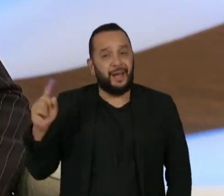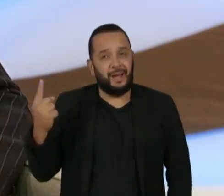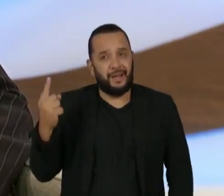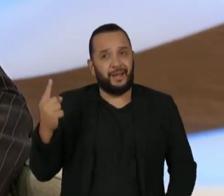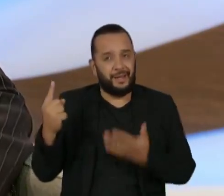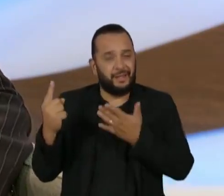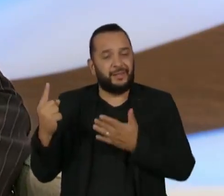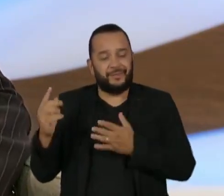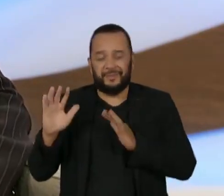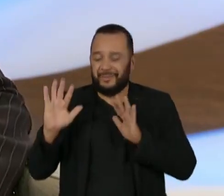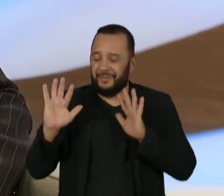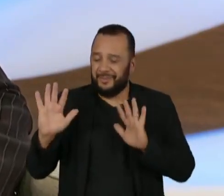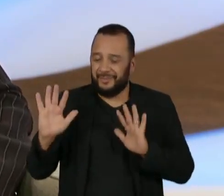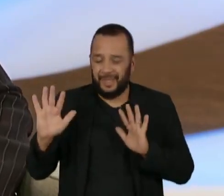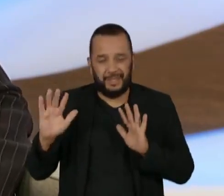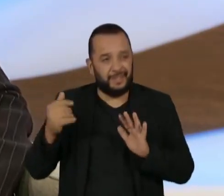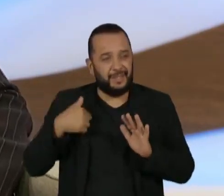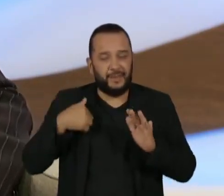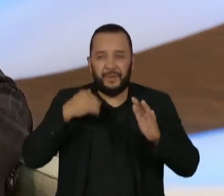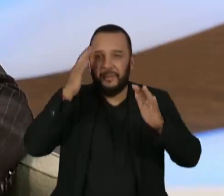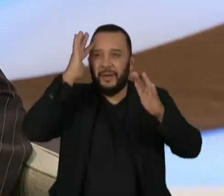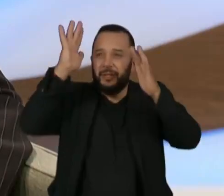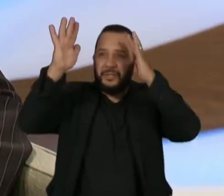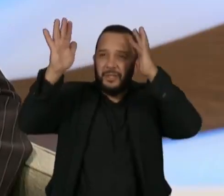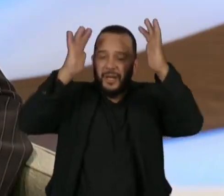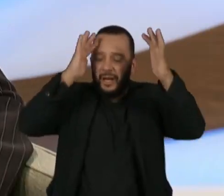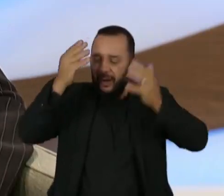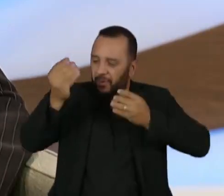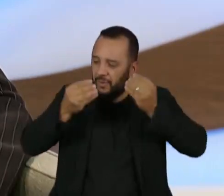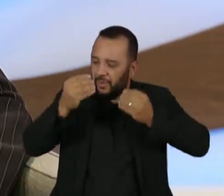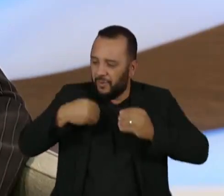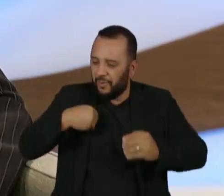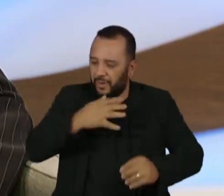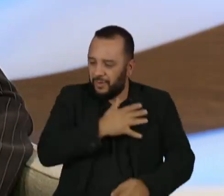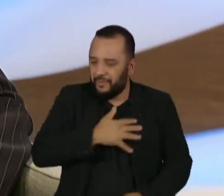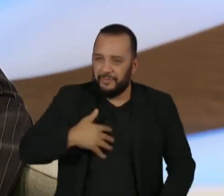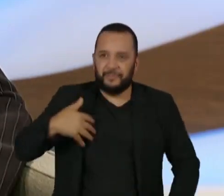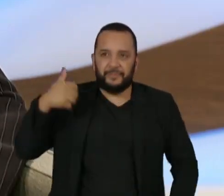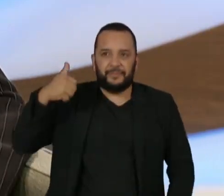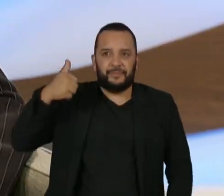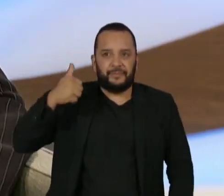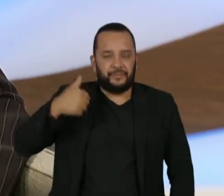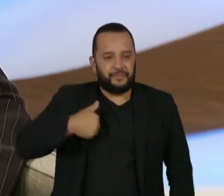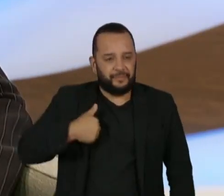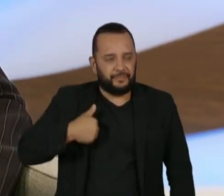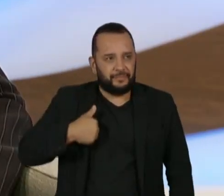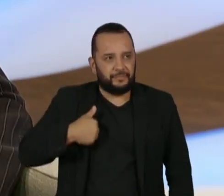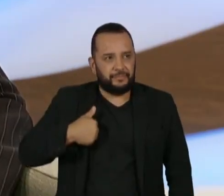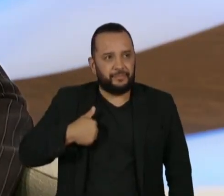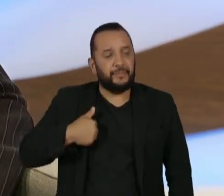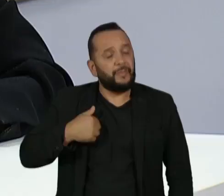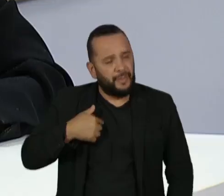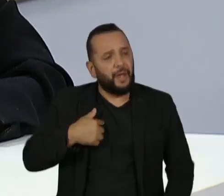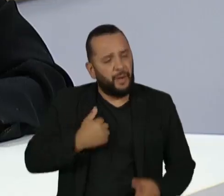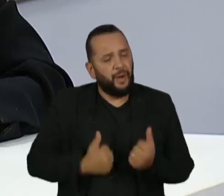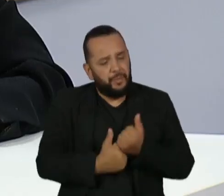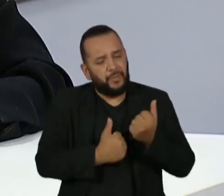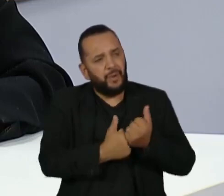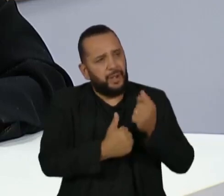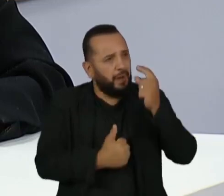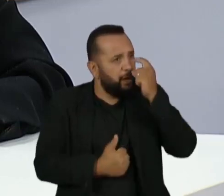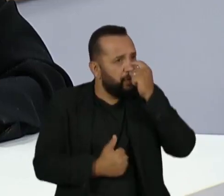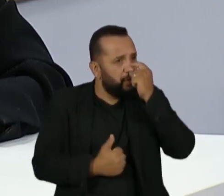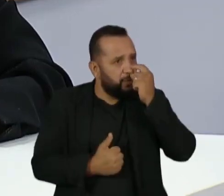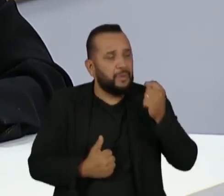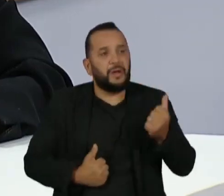tudo muito no campo aí do do imaginar como né Eh eh eu eu eu estaria do lado dele quer dizer eu seria ativa dentro